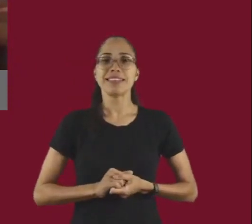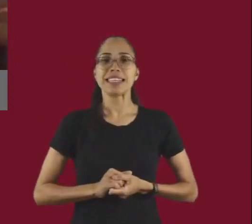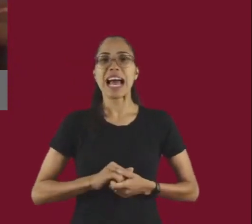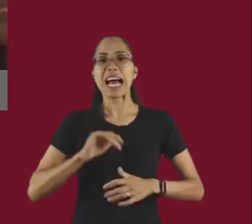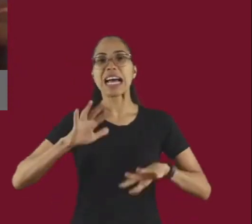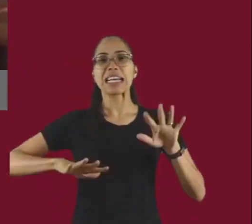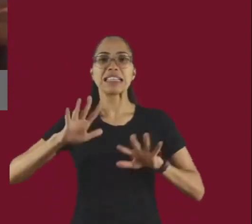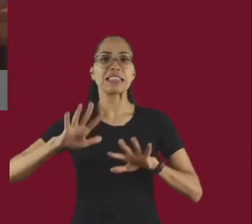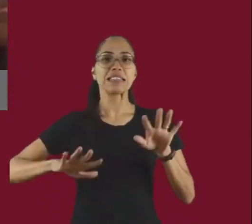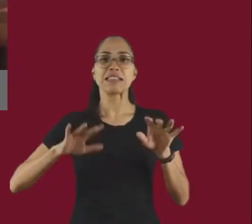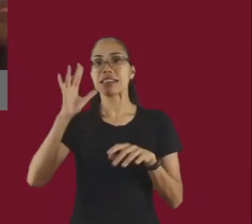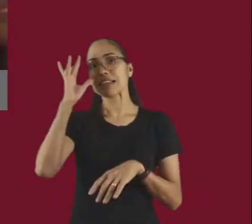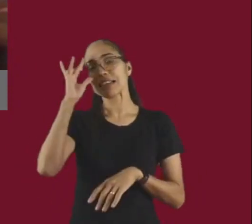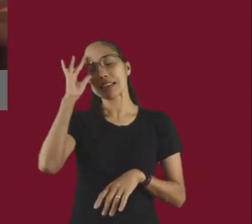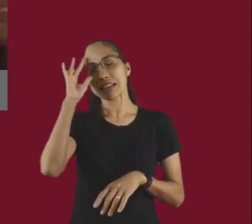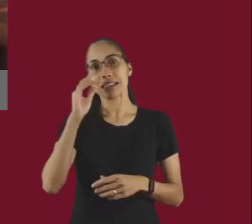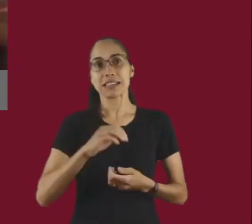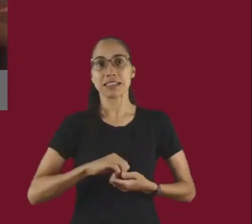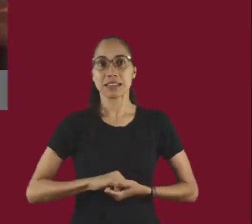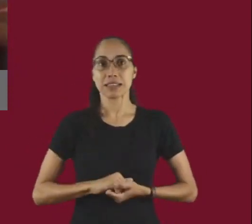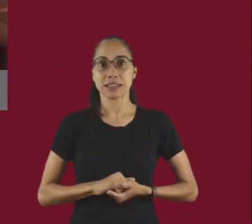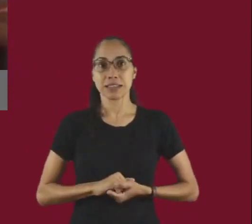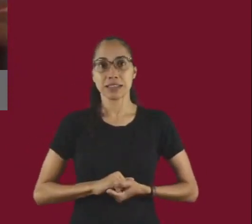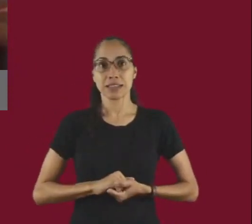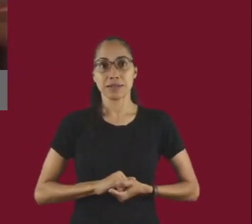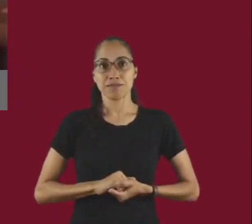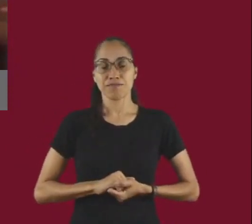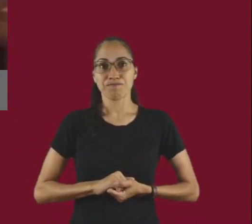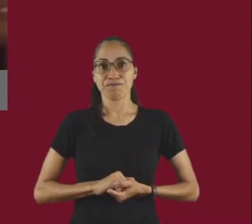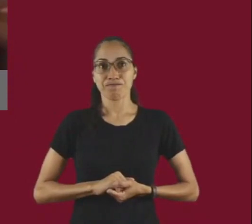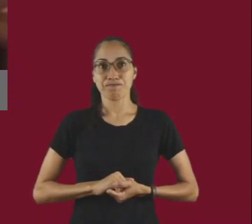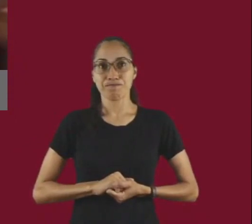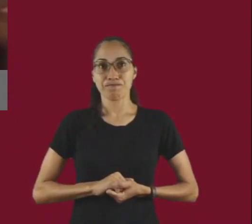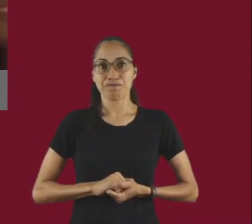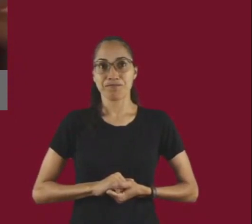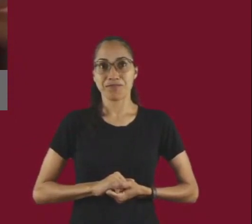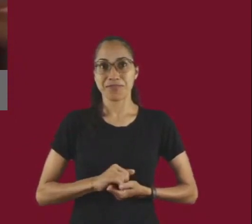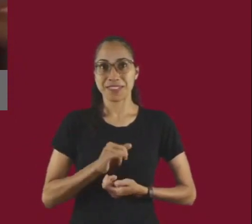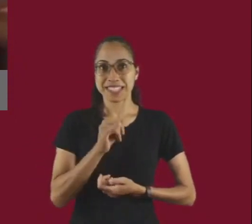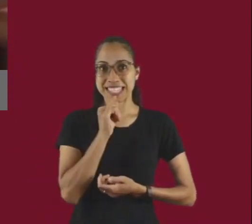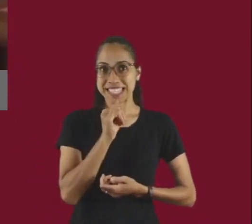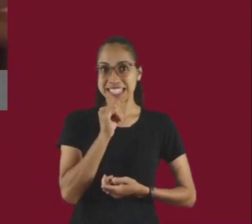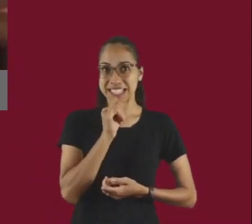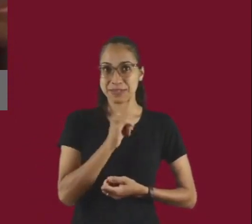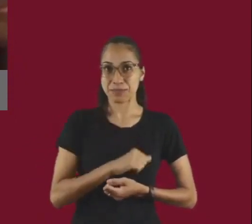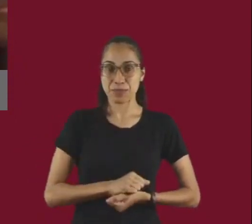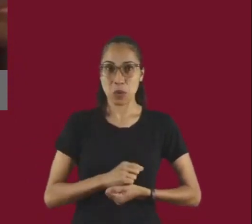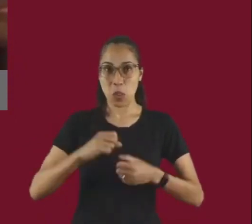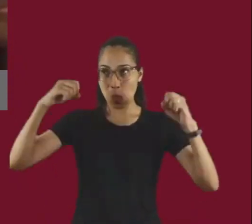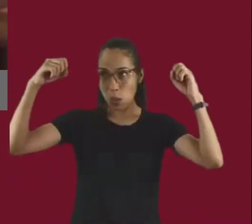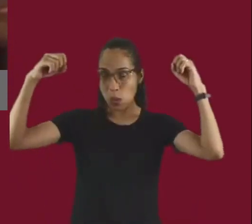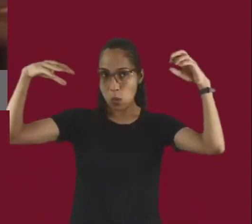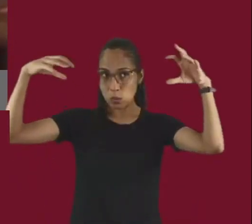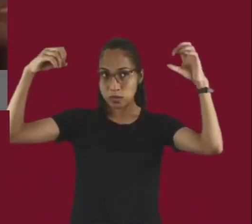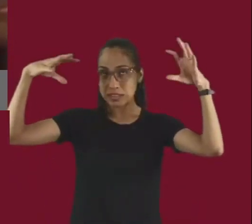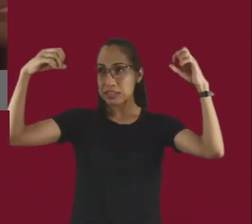calcula o impacto da iluminação na nossa vida, né?